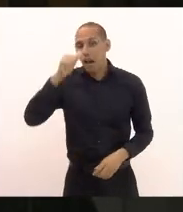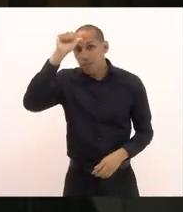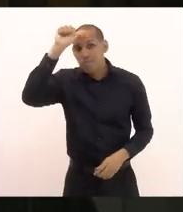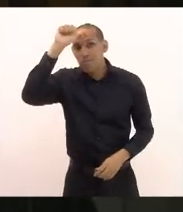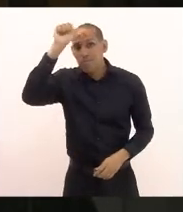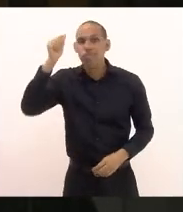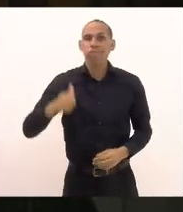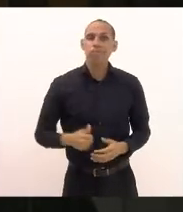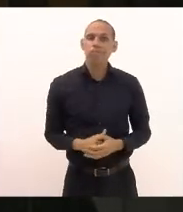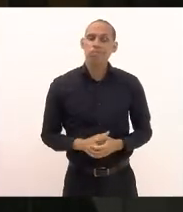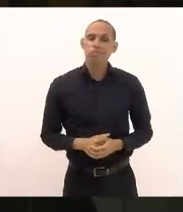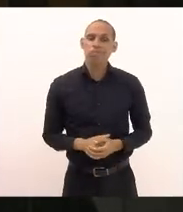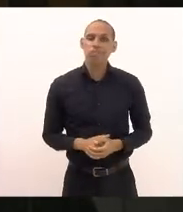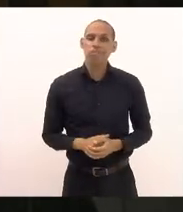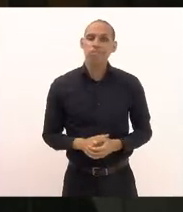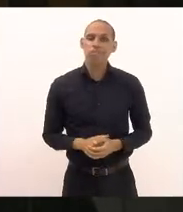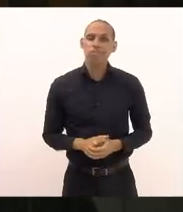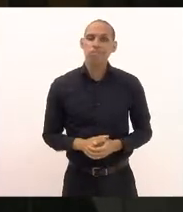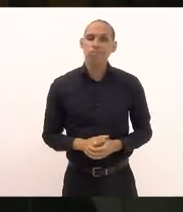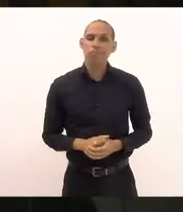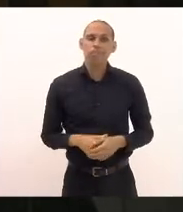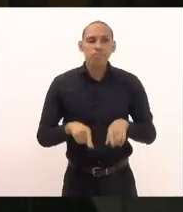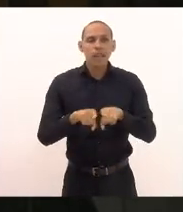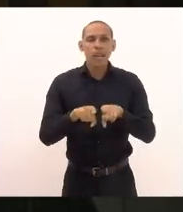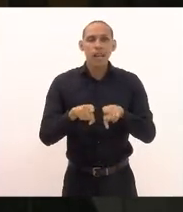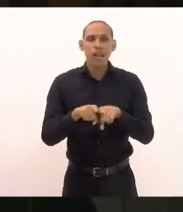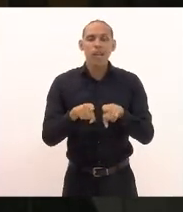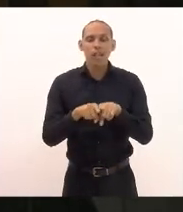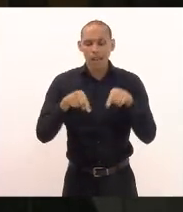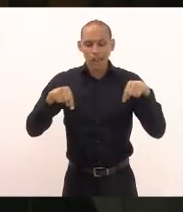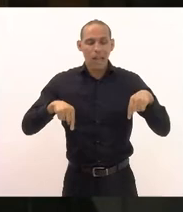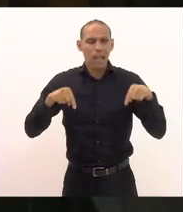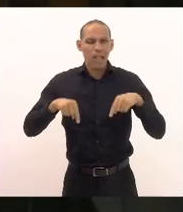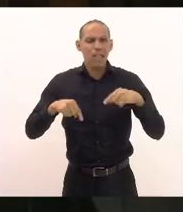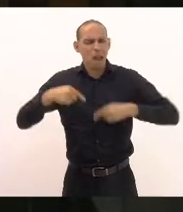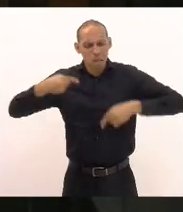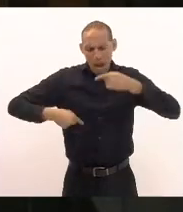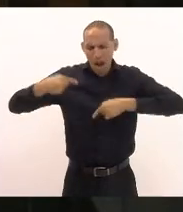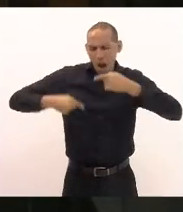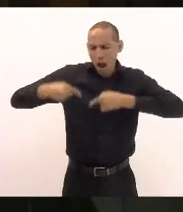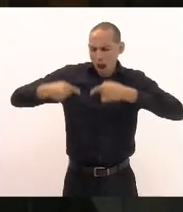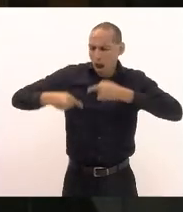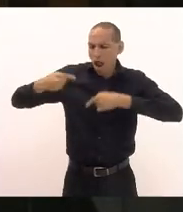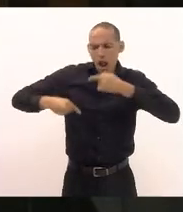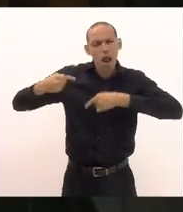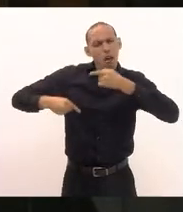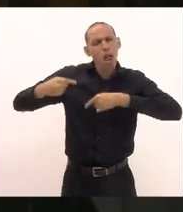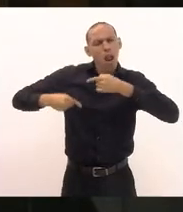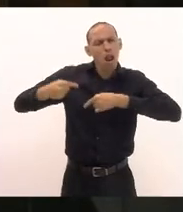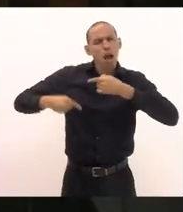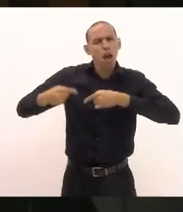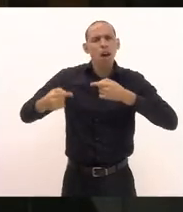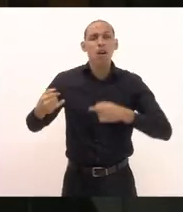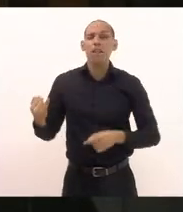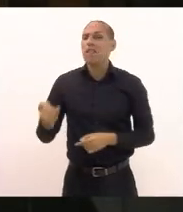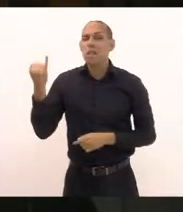e depois da gente travar aqui nessa casa o debate da importância de se adiar à